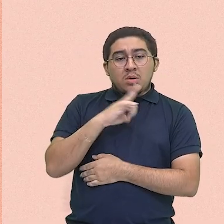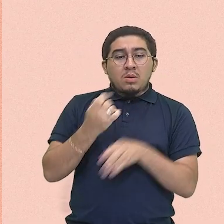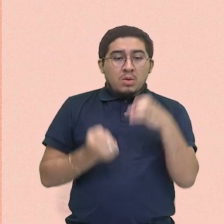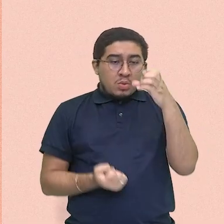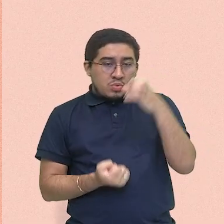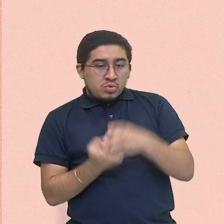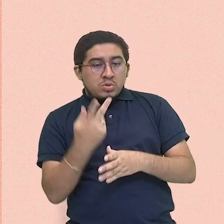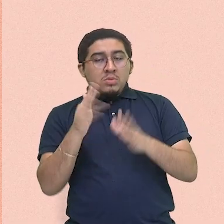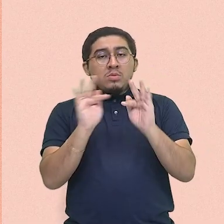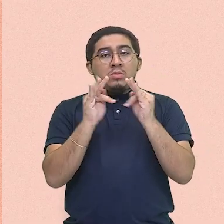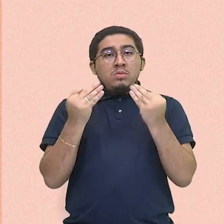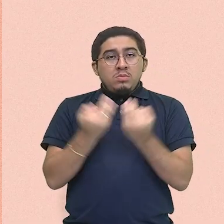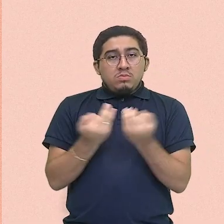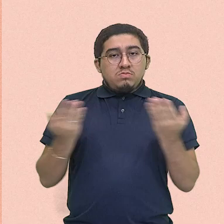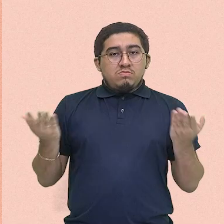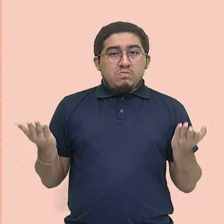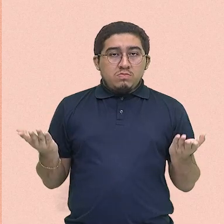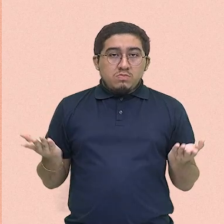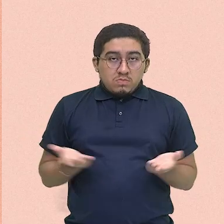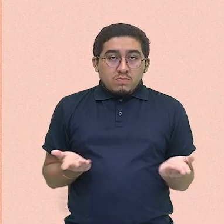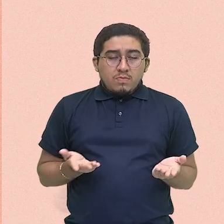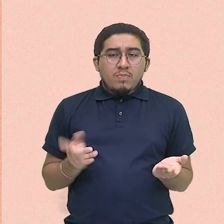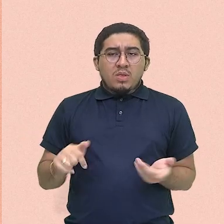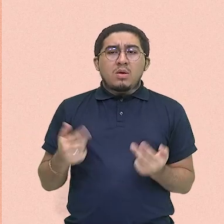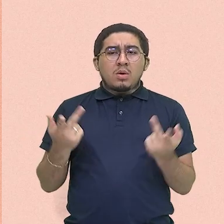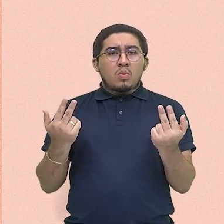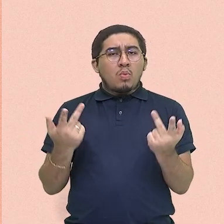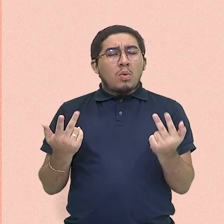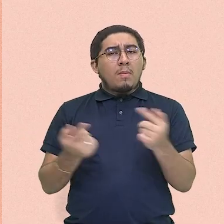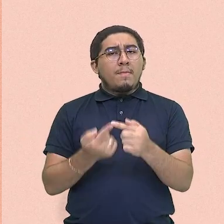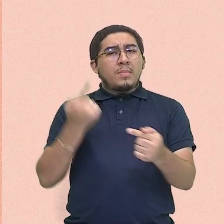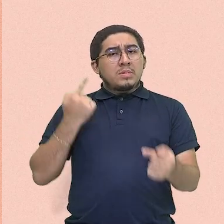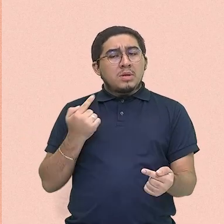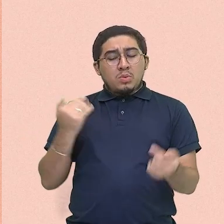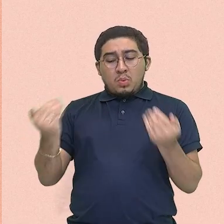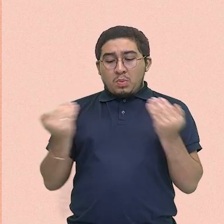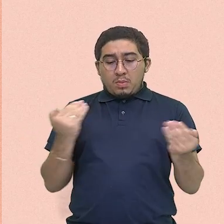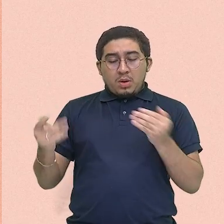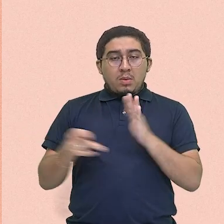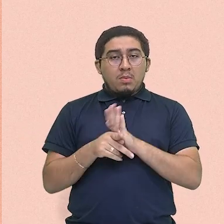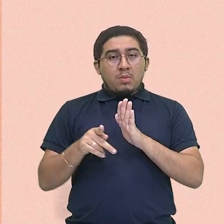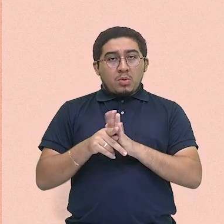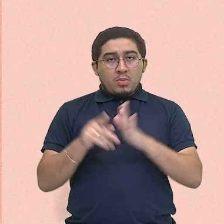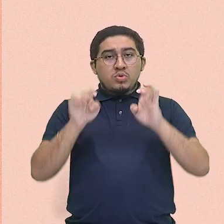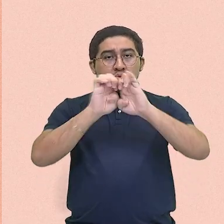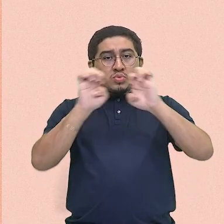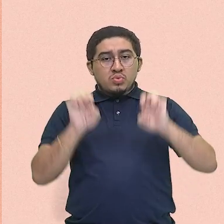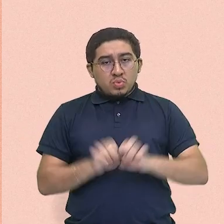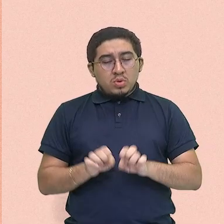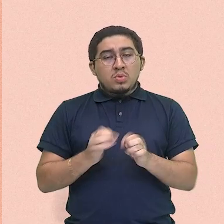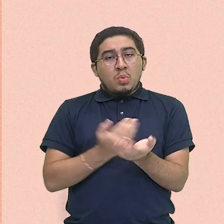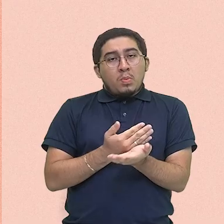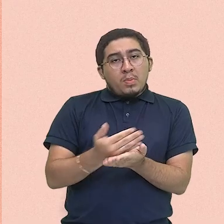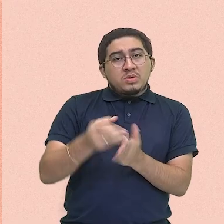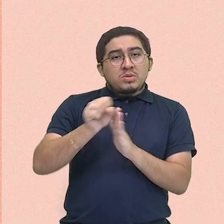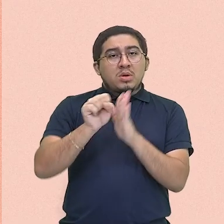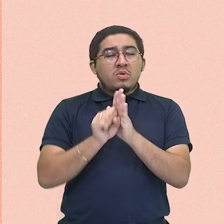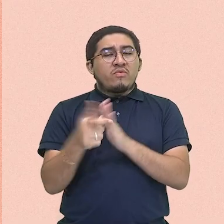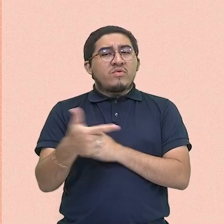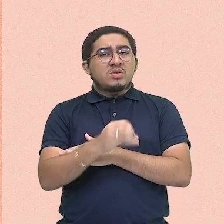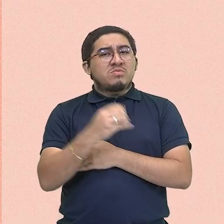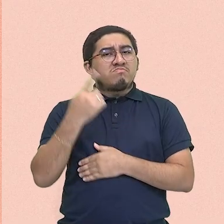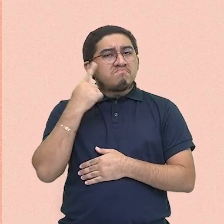da família atualmente é igual à constituição da família no início do século